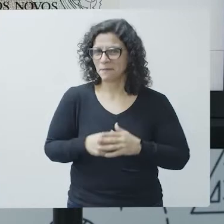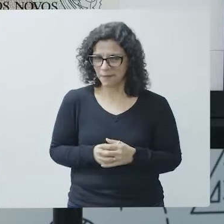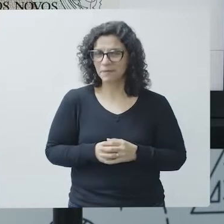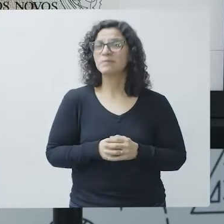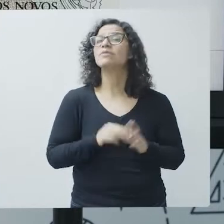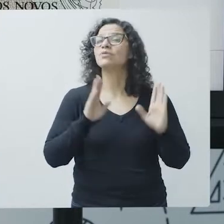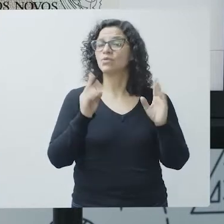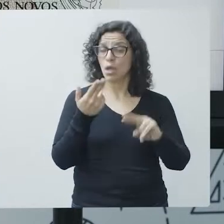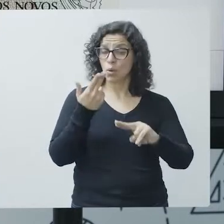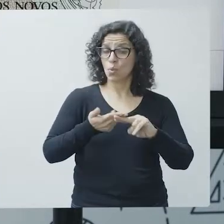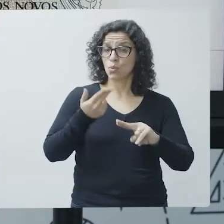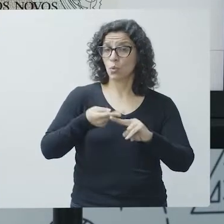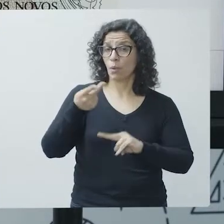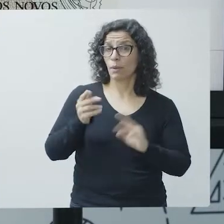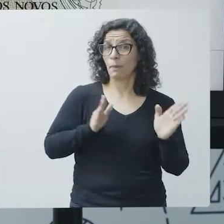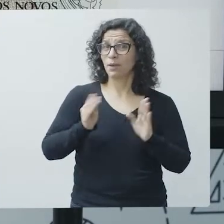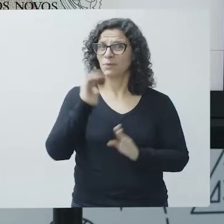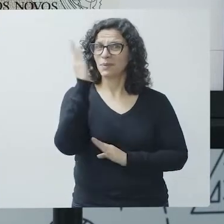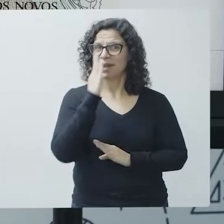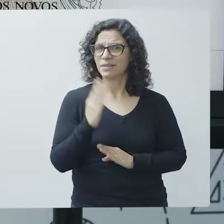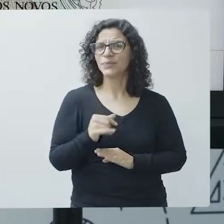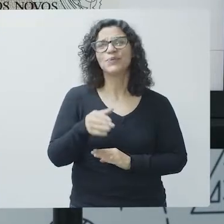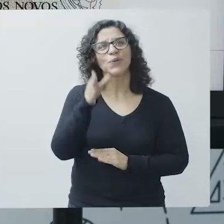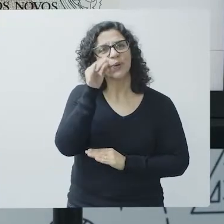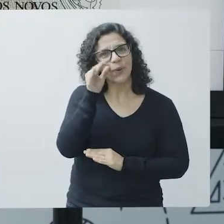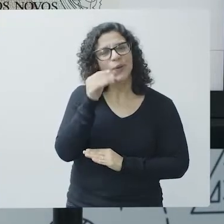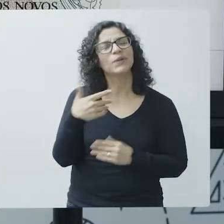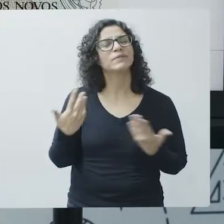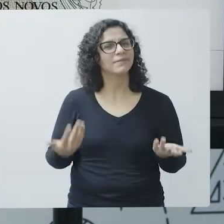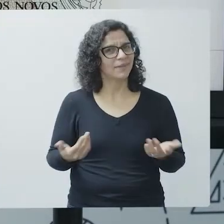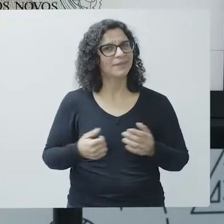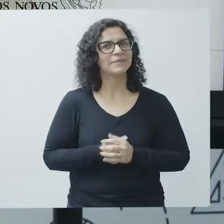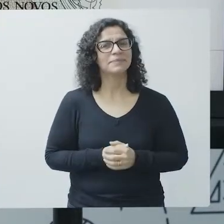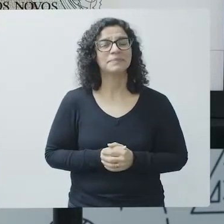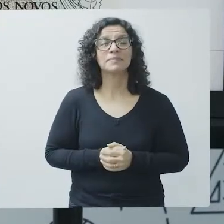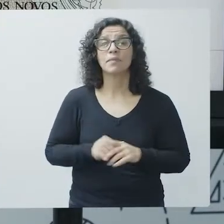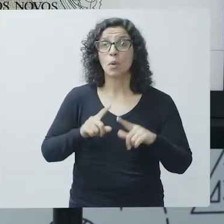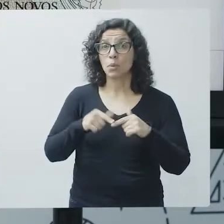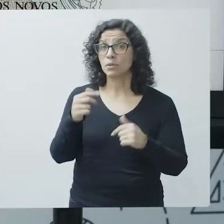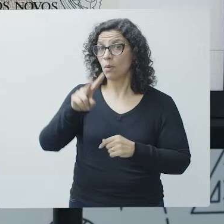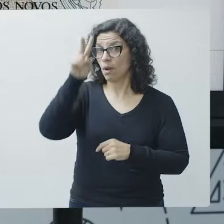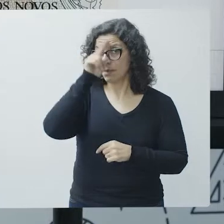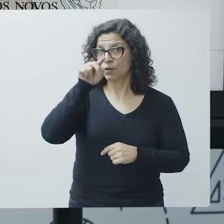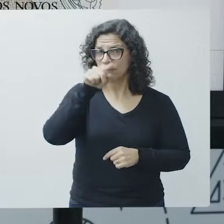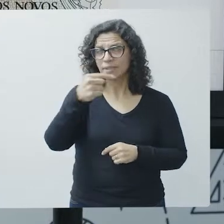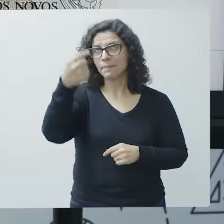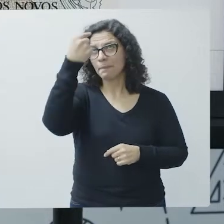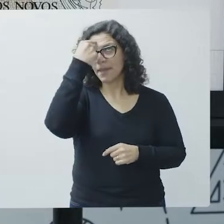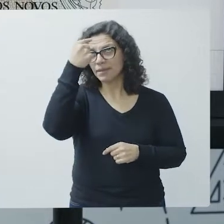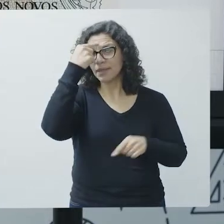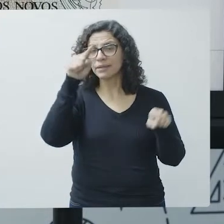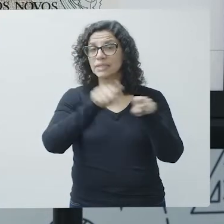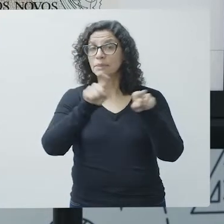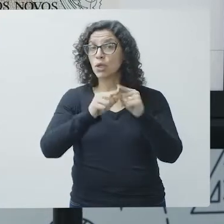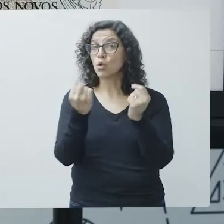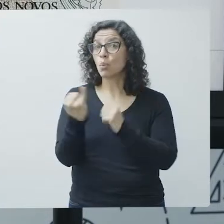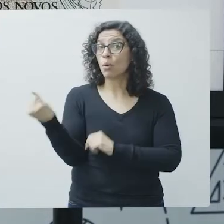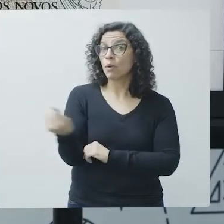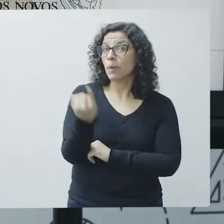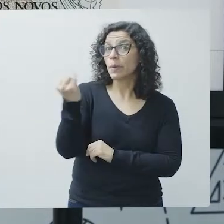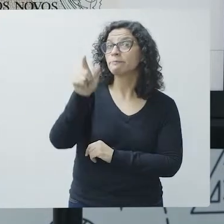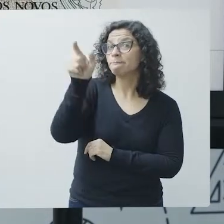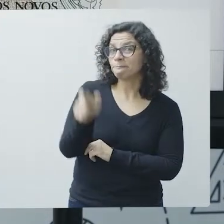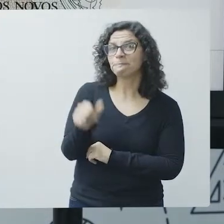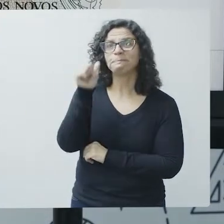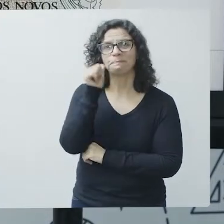que circulavam na época. Então, é uma curiosidade bem bacana. Então, só lembrando, para vocês pensarem na importância